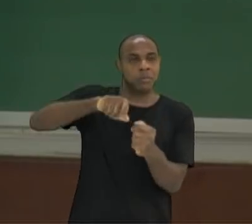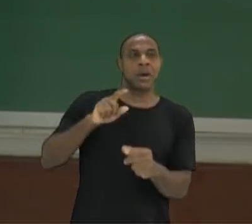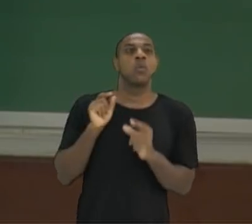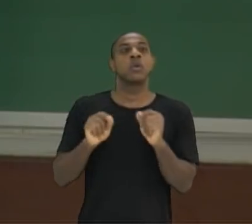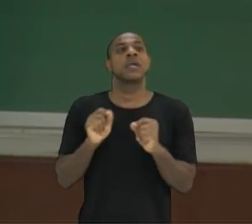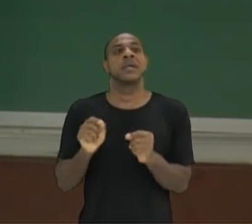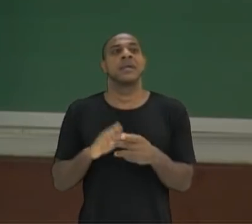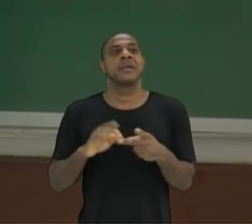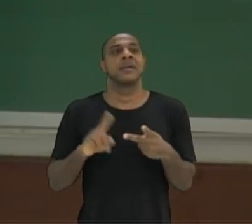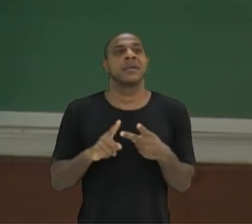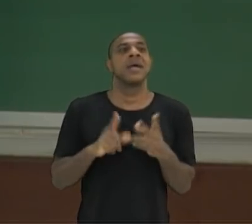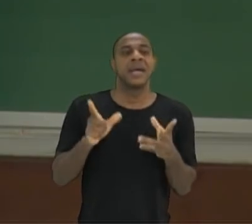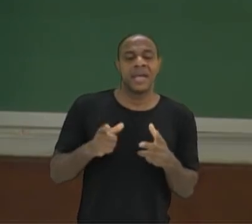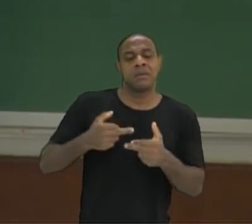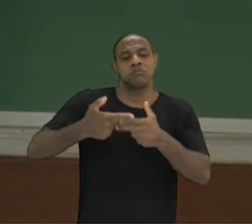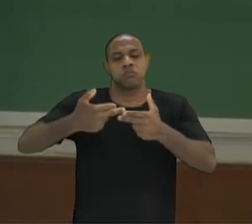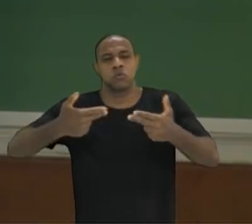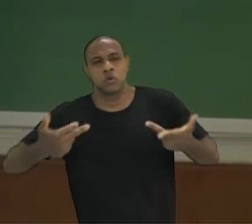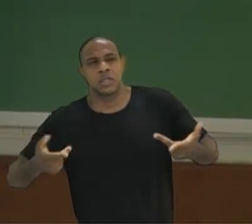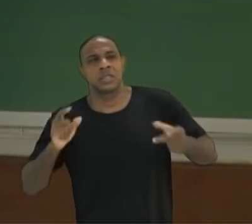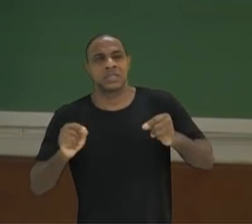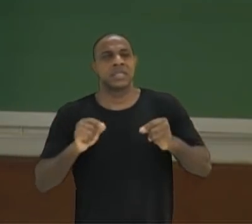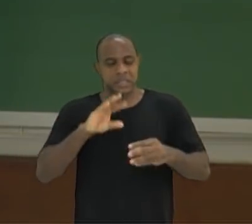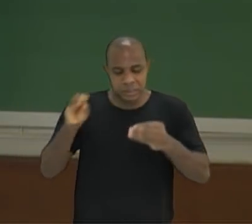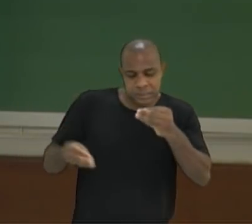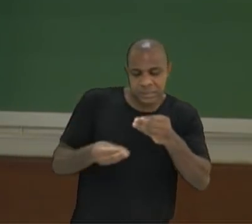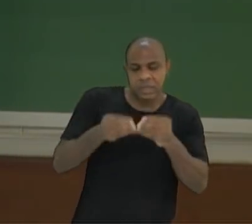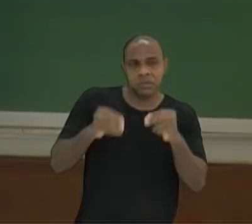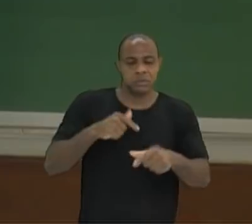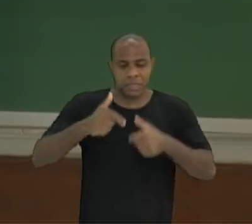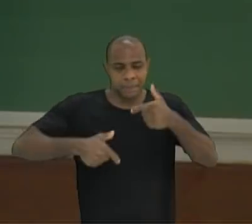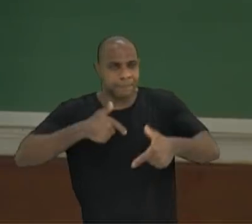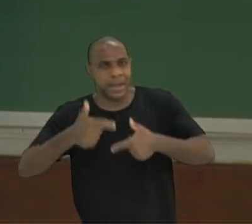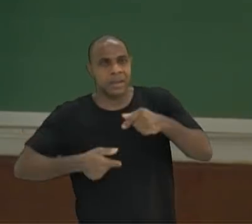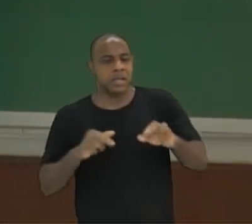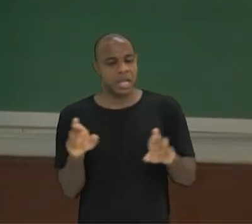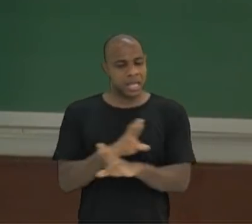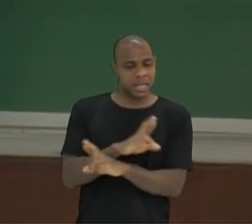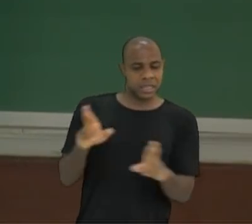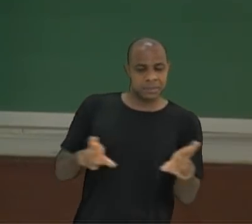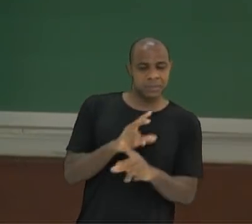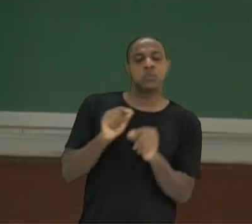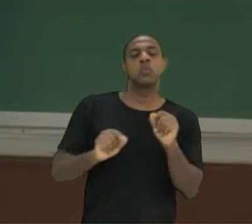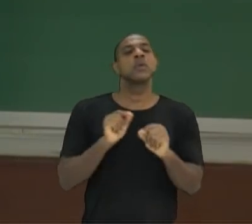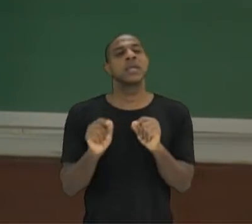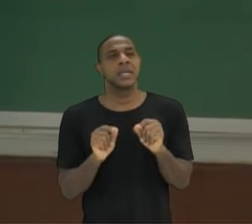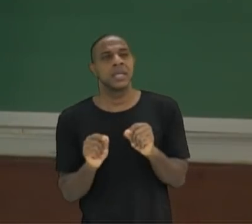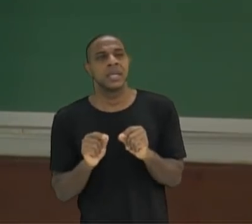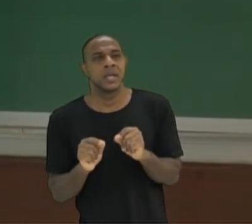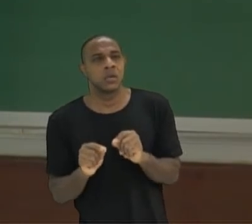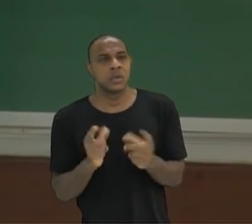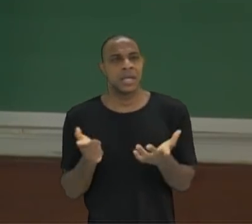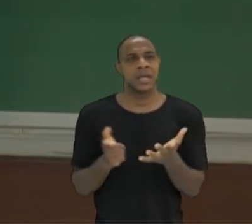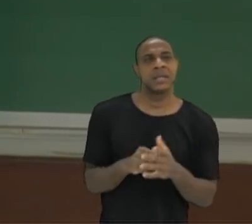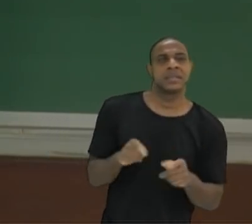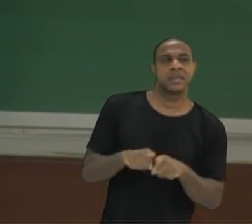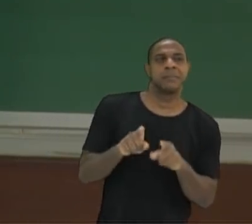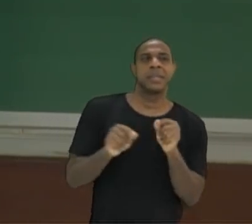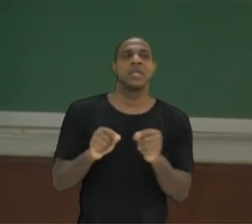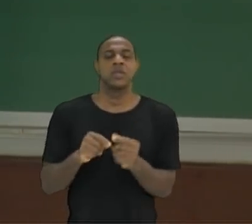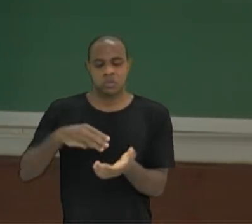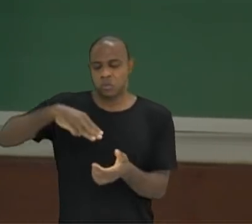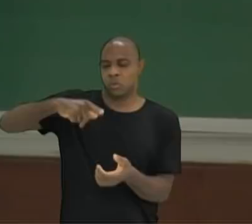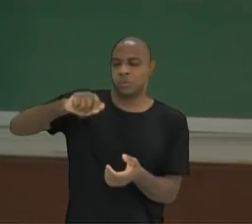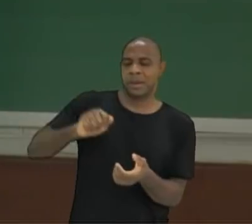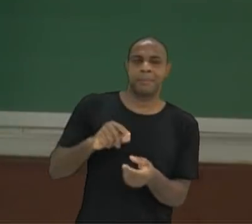são componentes que integram os trabalhos relacionados ao levantamento e confecção de mapas